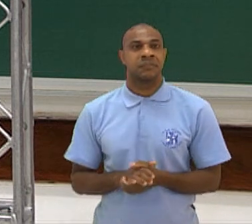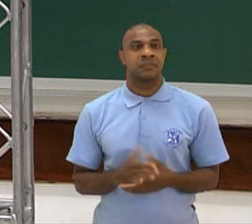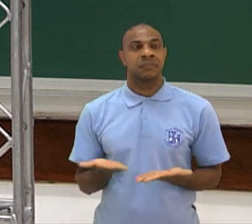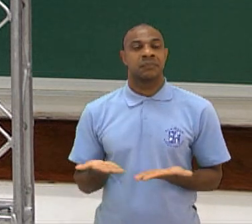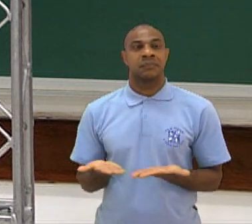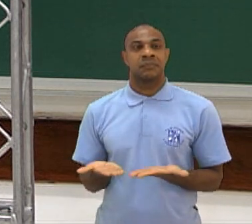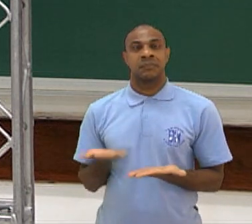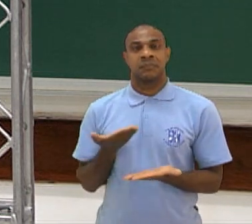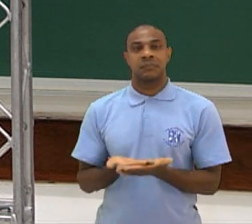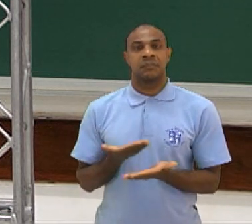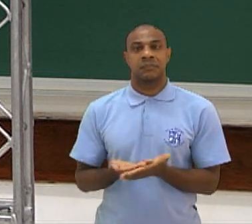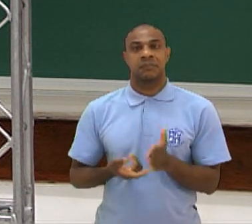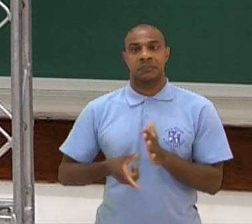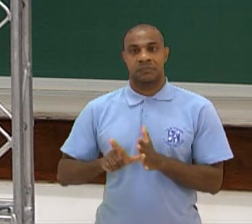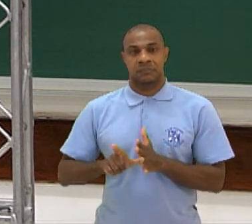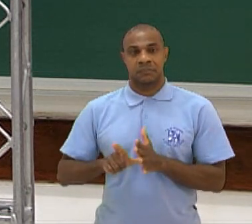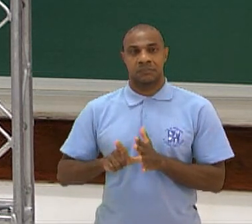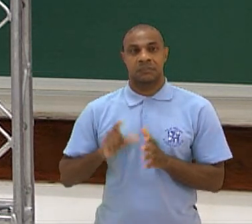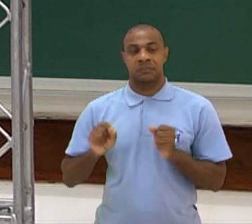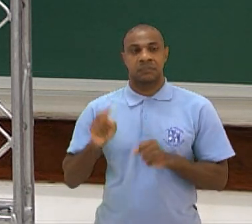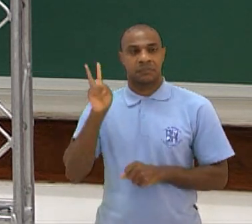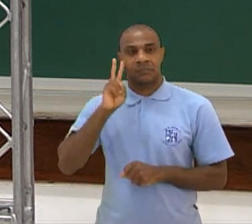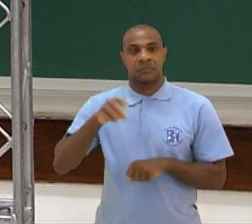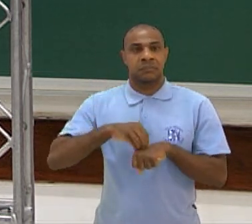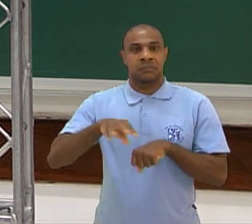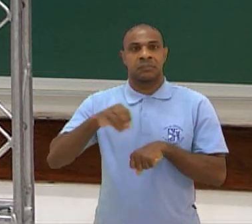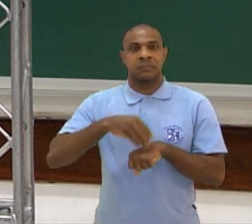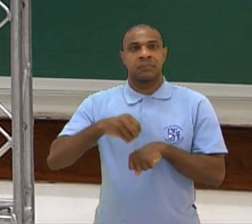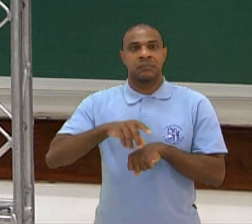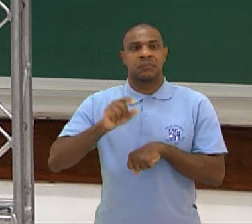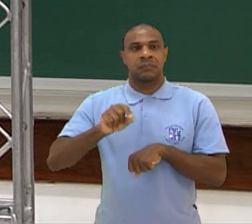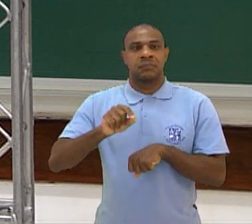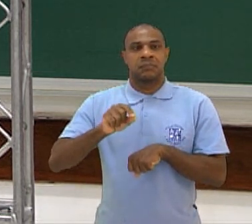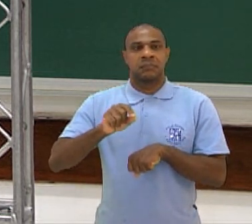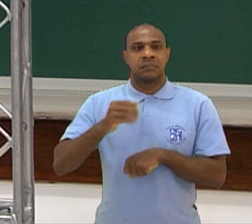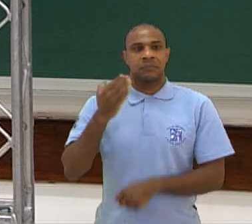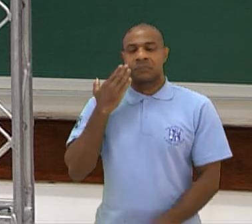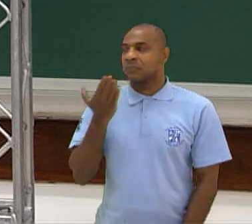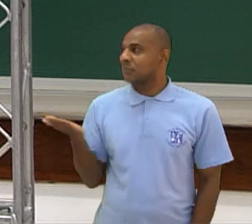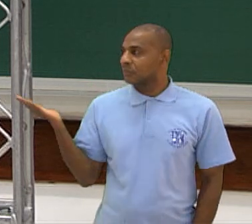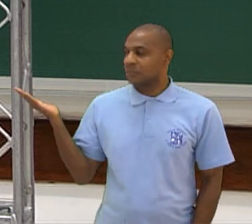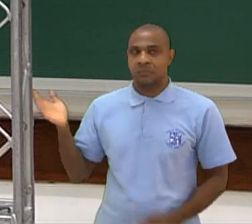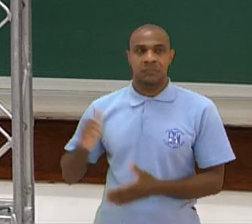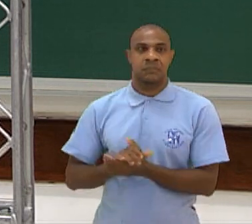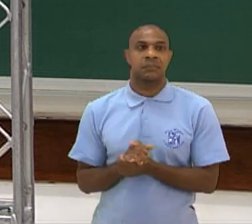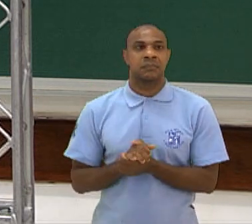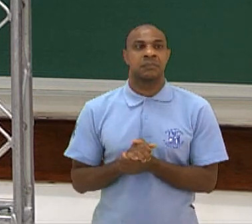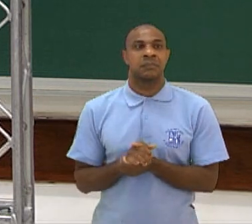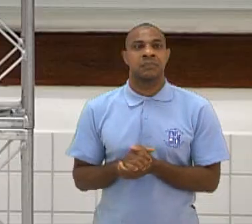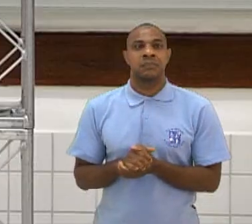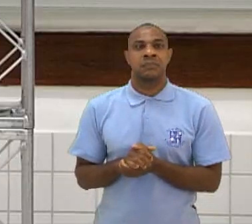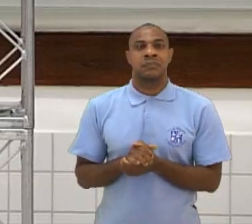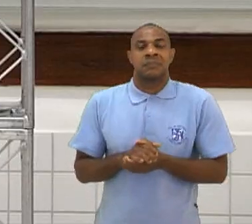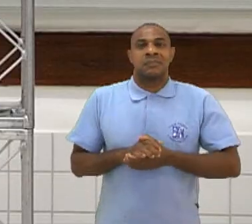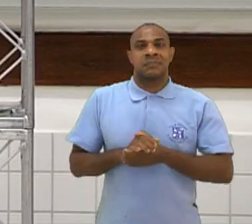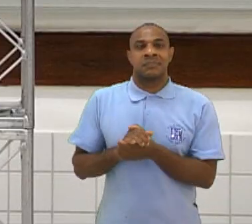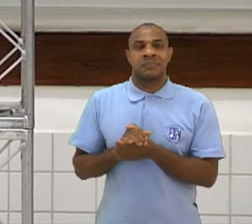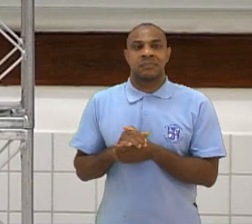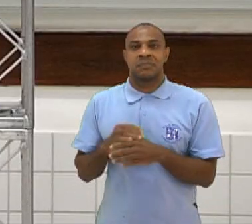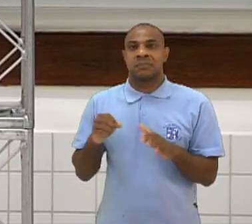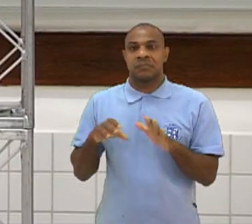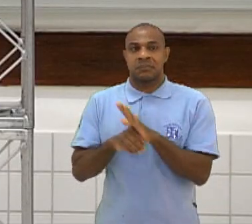aulitia, vamos lembrar do quê? E eu vou escolher dessa vez esse personagem aqui, que é o personagem Google Meet.